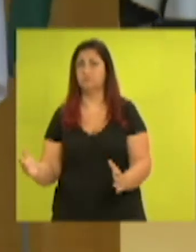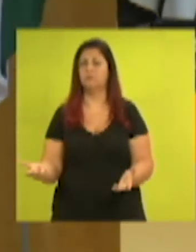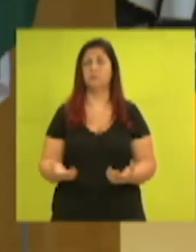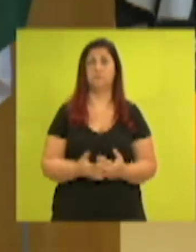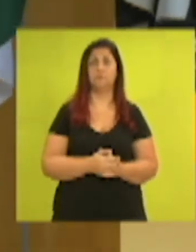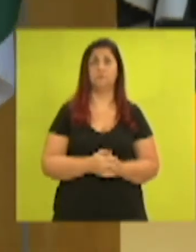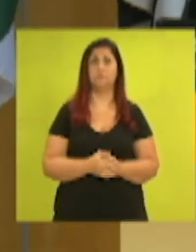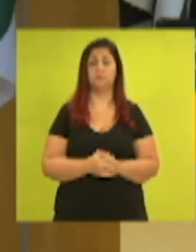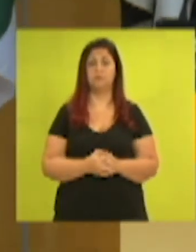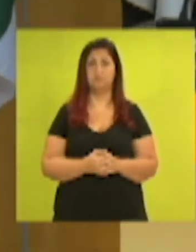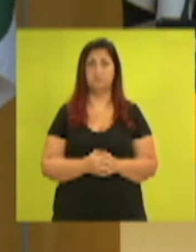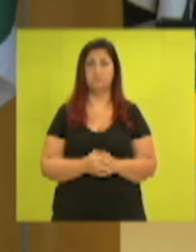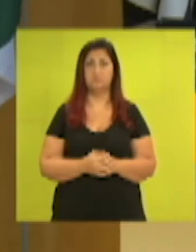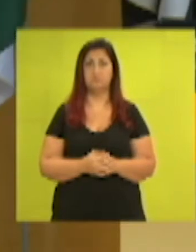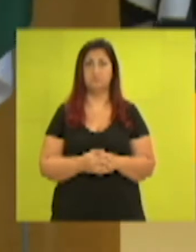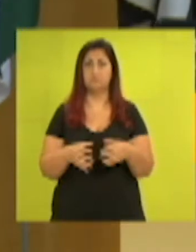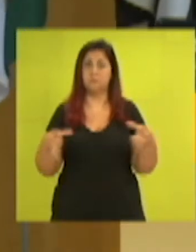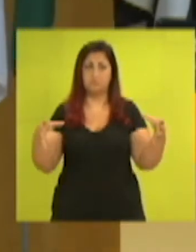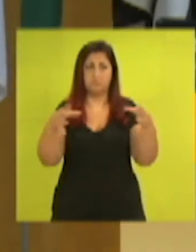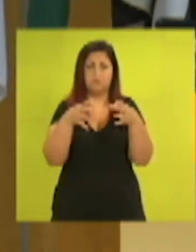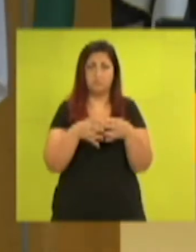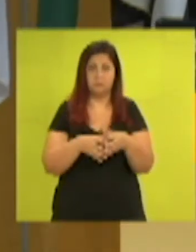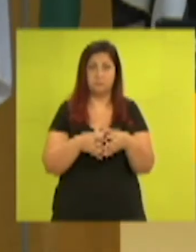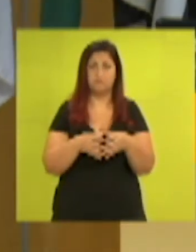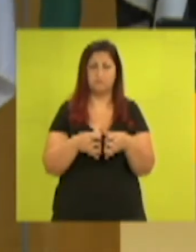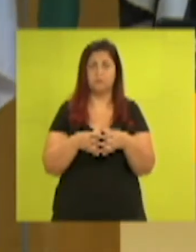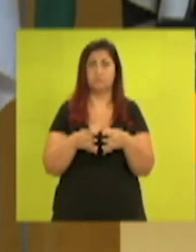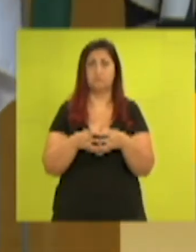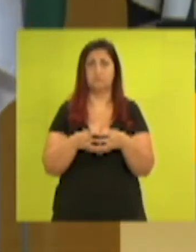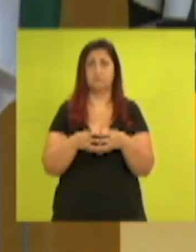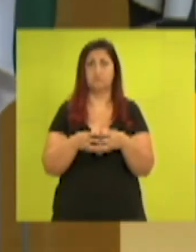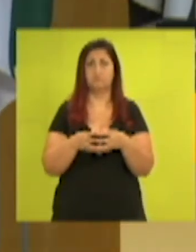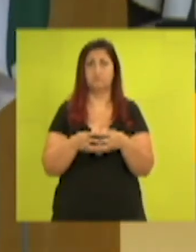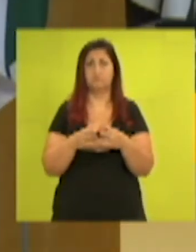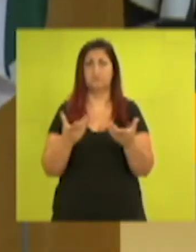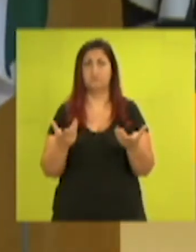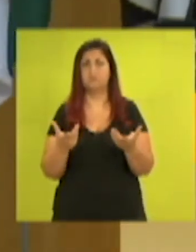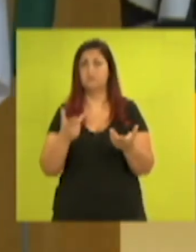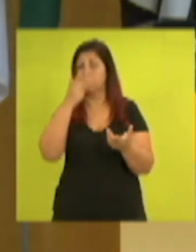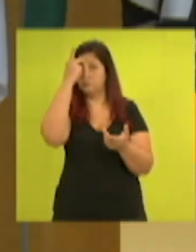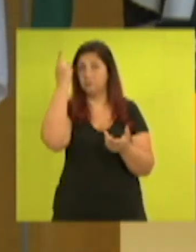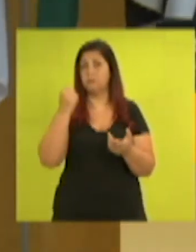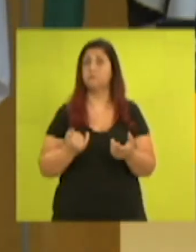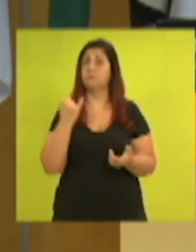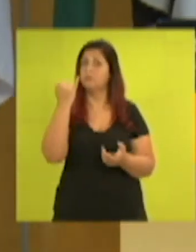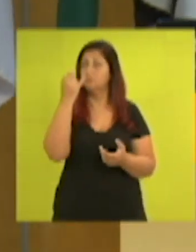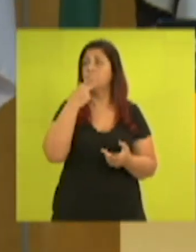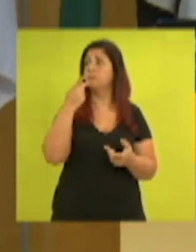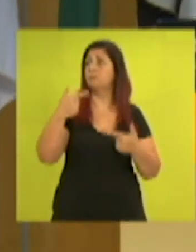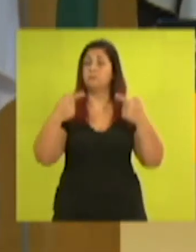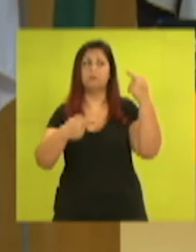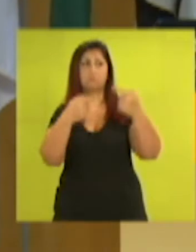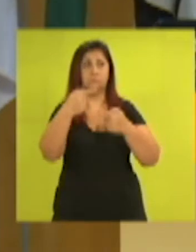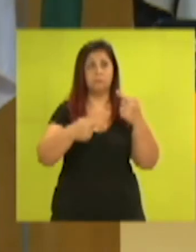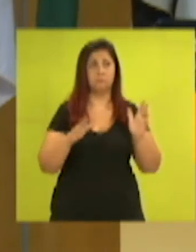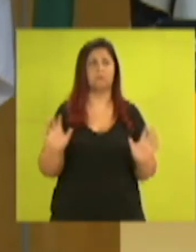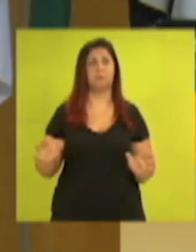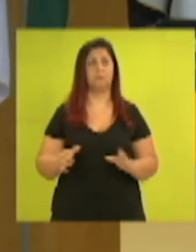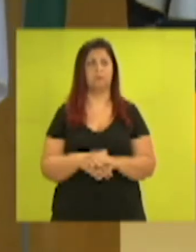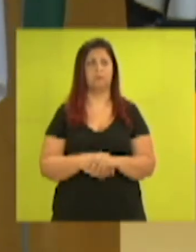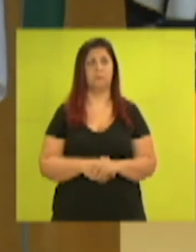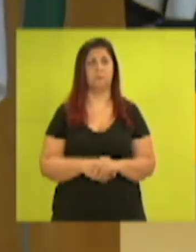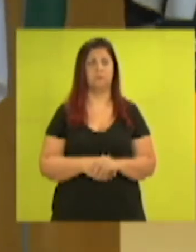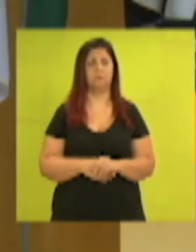unidades escolares. Então, ali é um conjunto de atores importantes para discutir a educação. Então, aqui